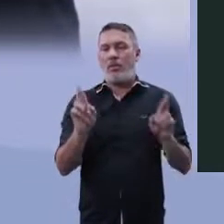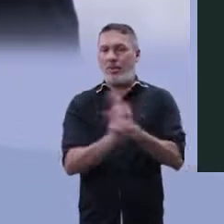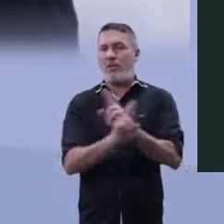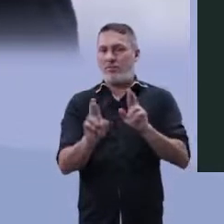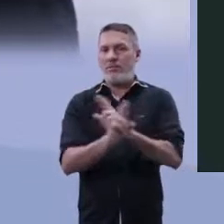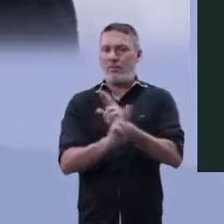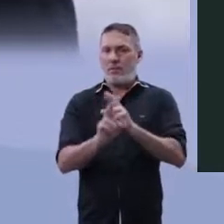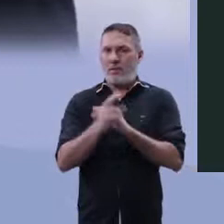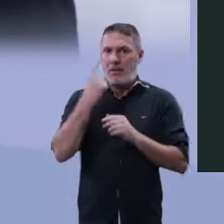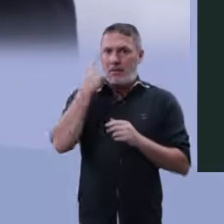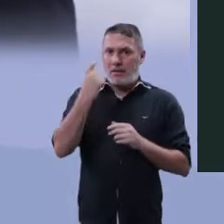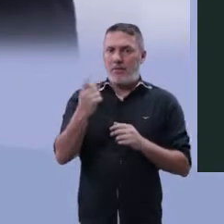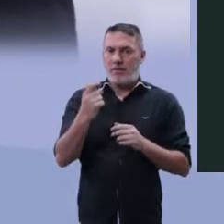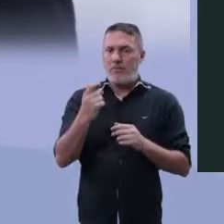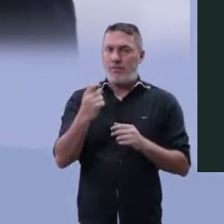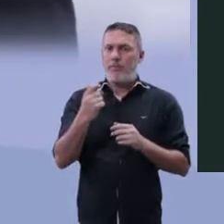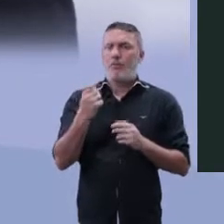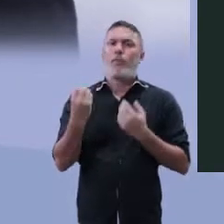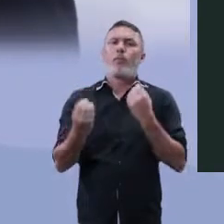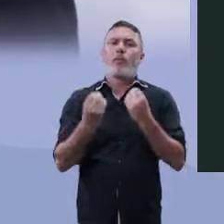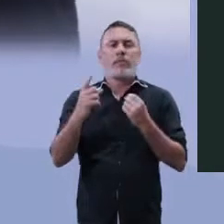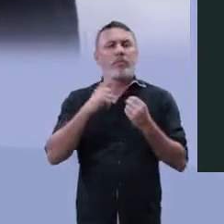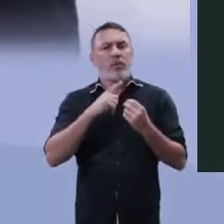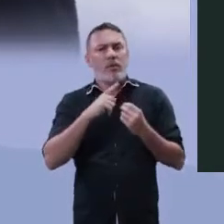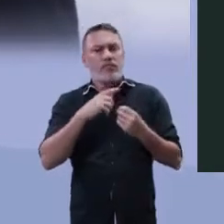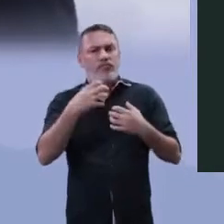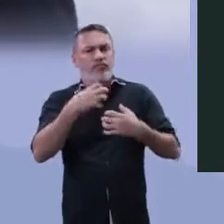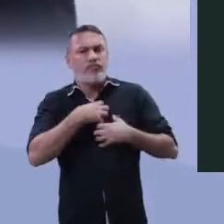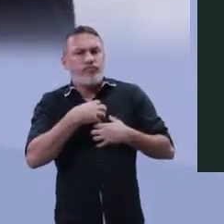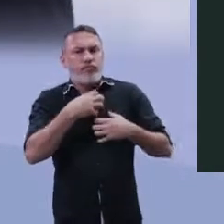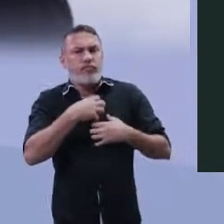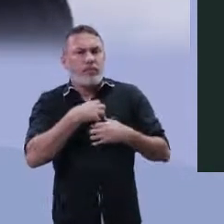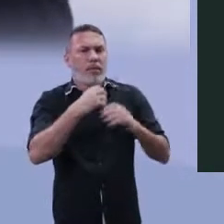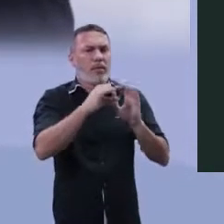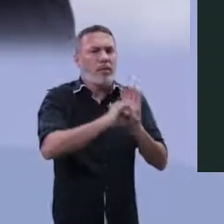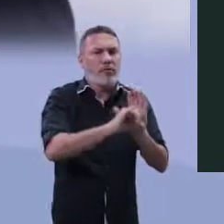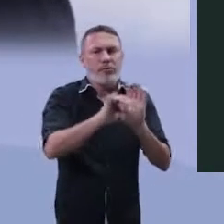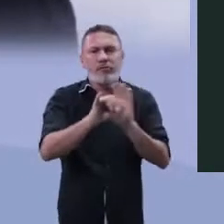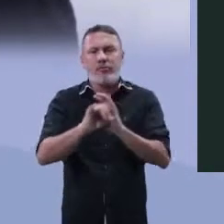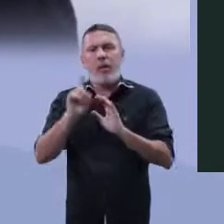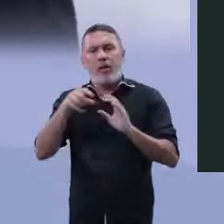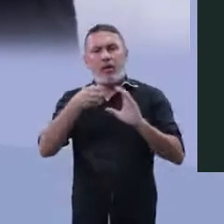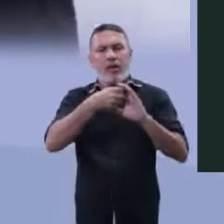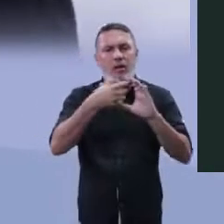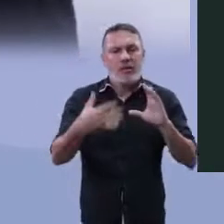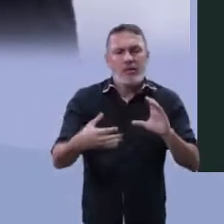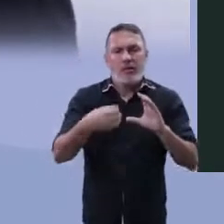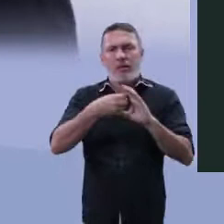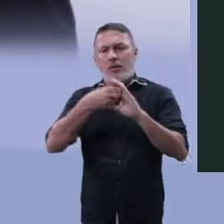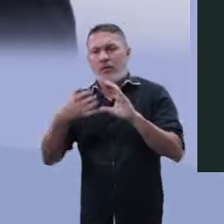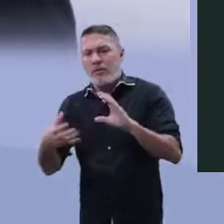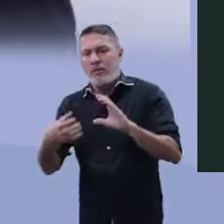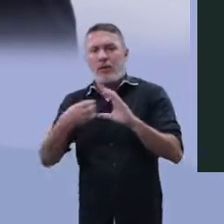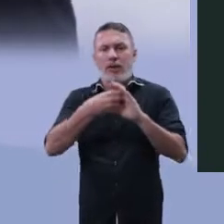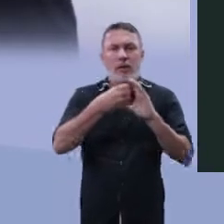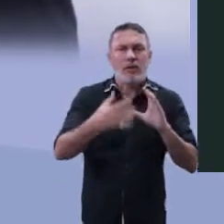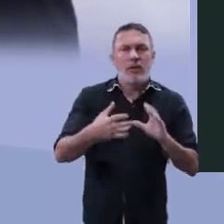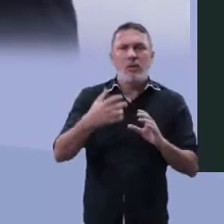interessante, né? Essa coisa da rede de relações, e formam né, a partir